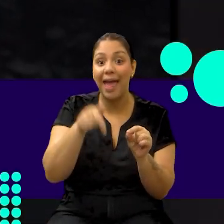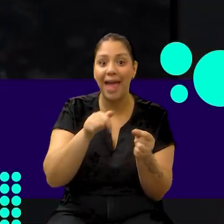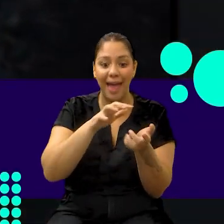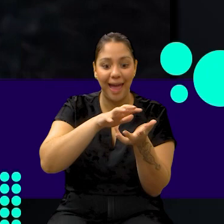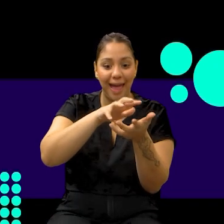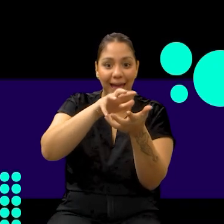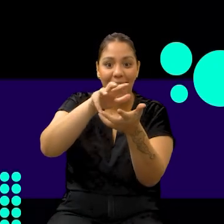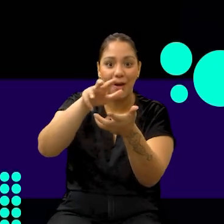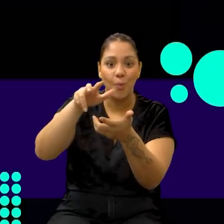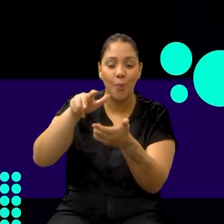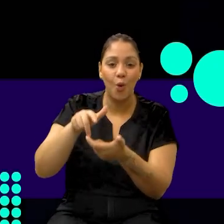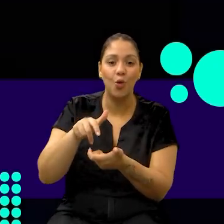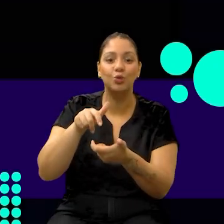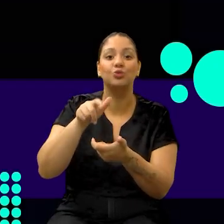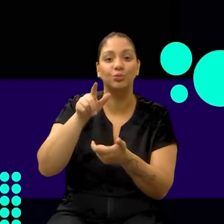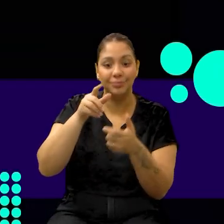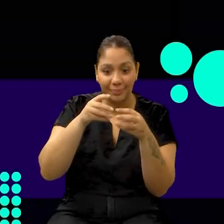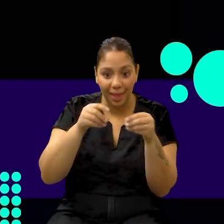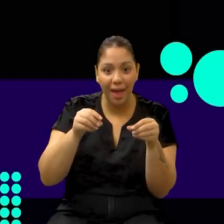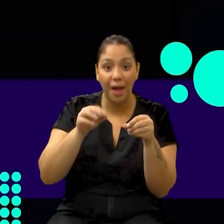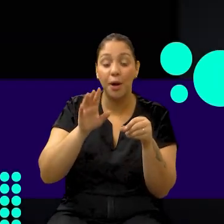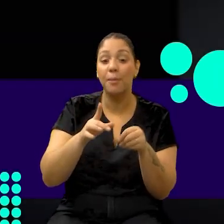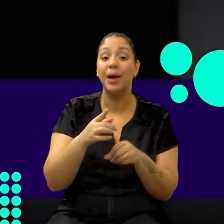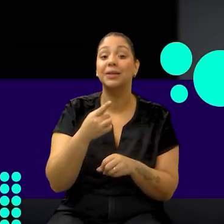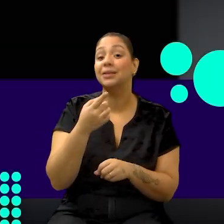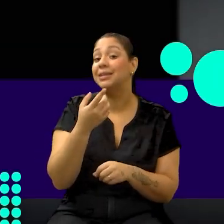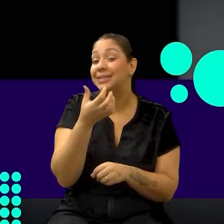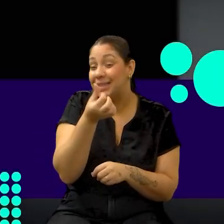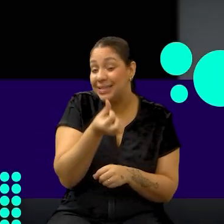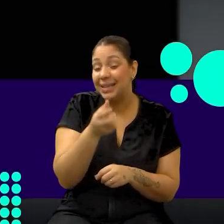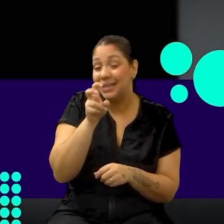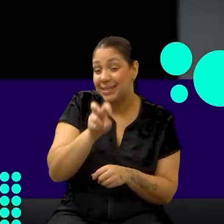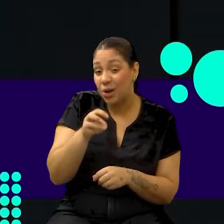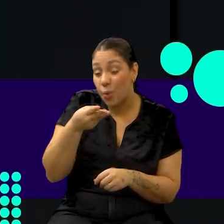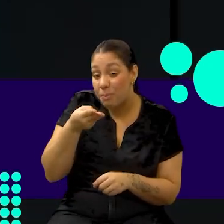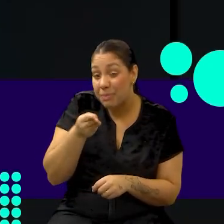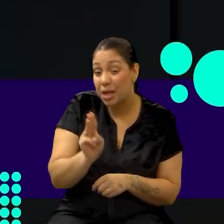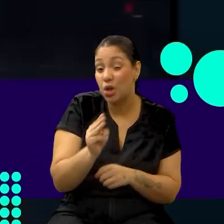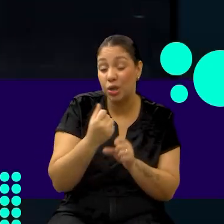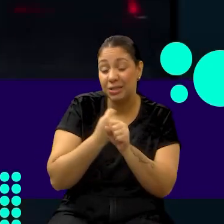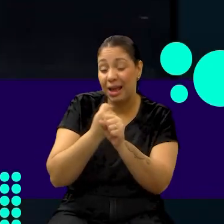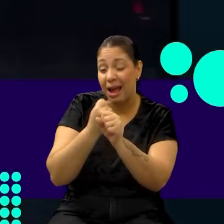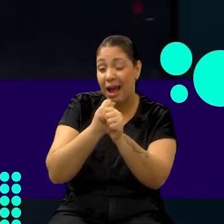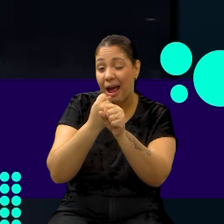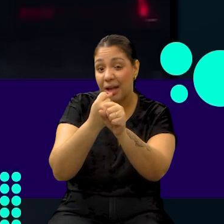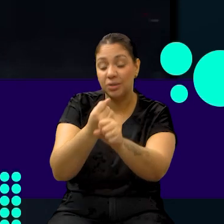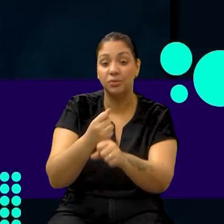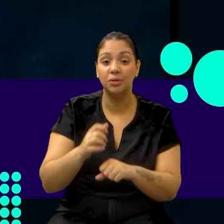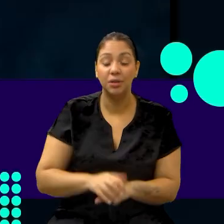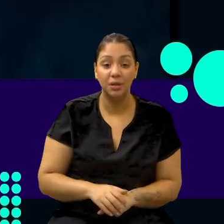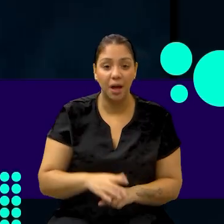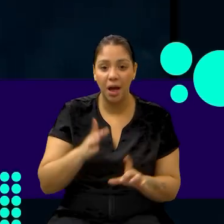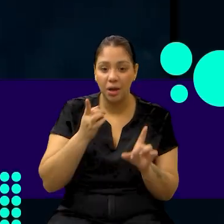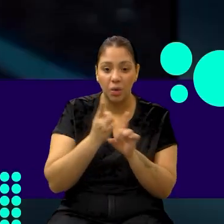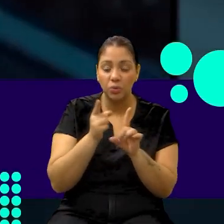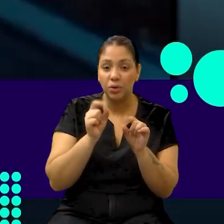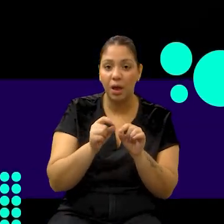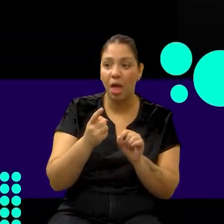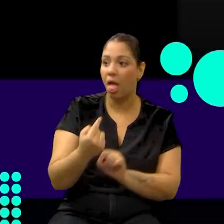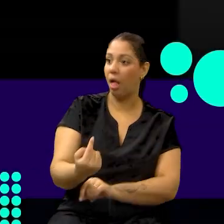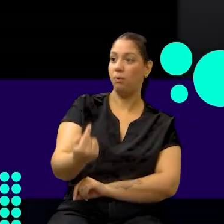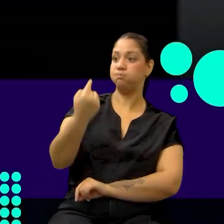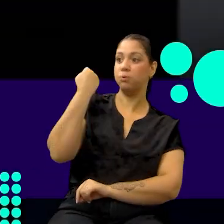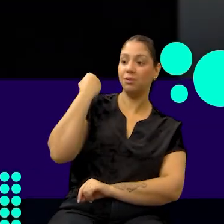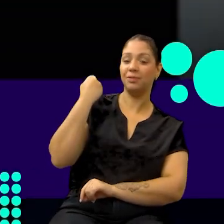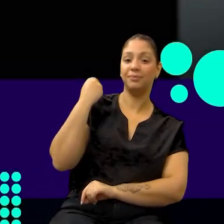Mills descobre que está no planeta Terra, mas há 65 milhões de anos. É quando também percebe que os